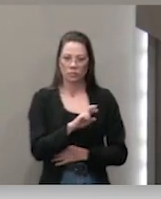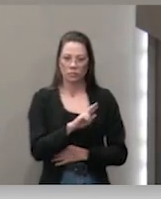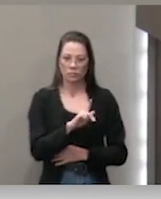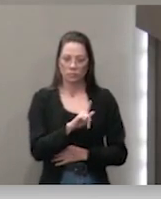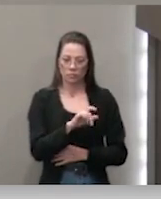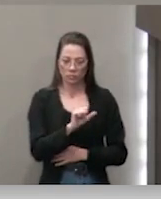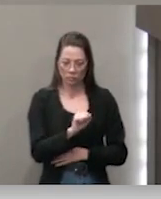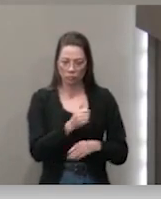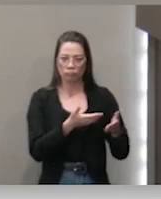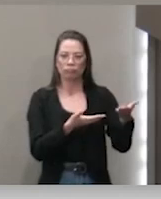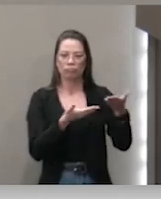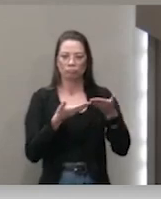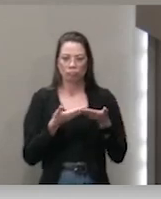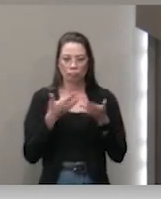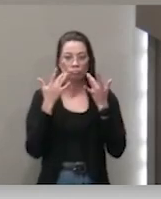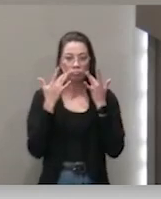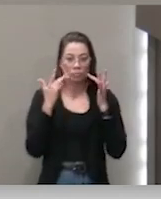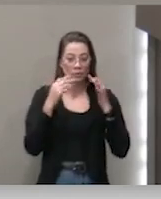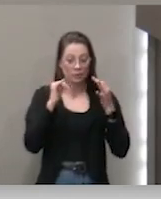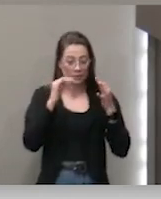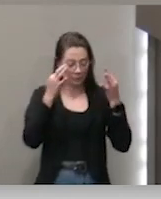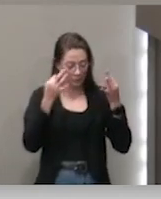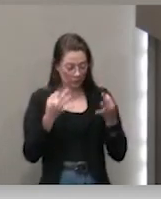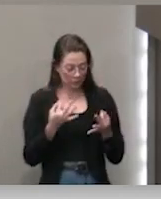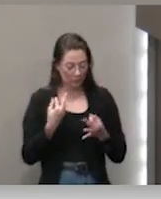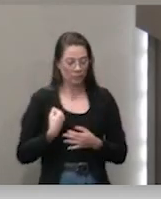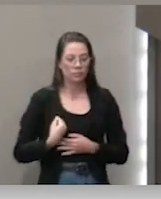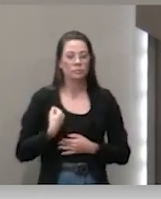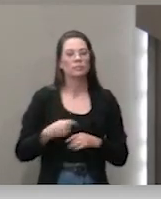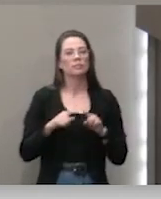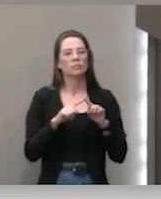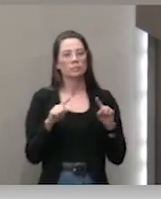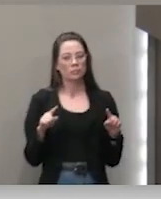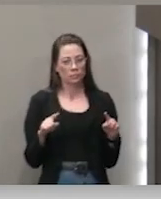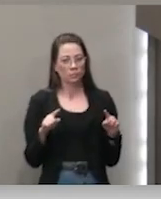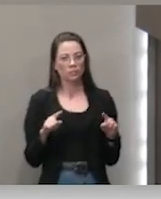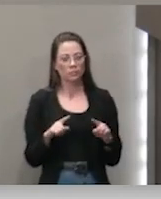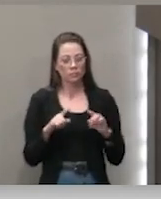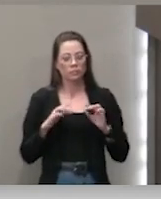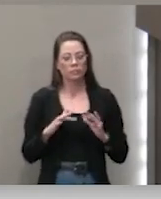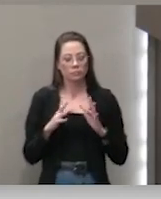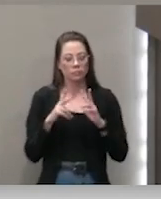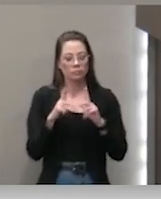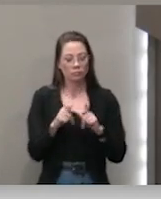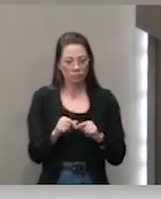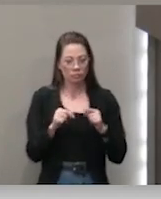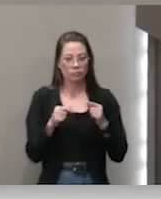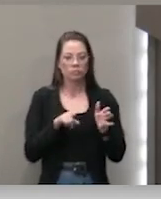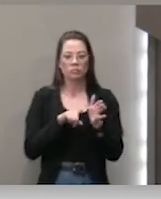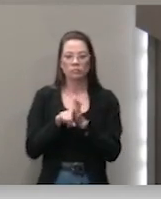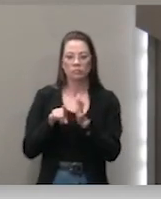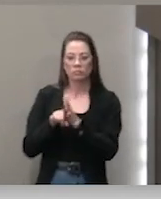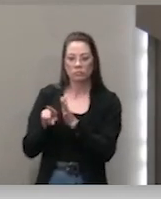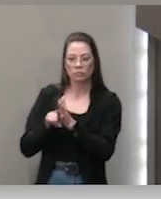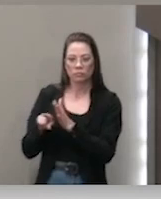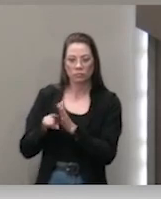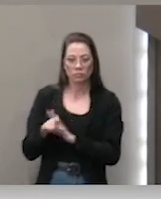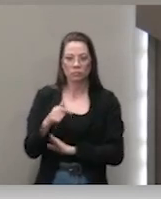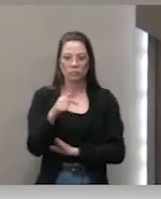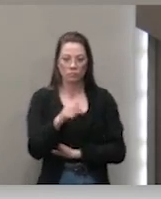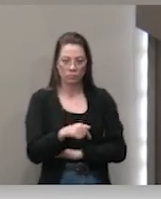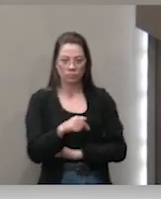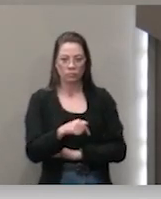foram convidados, não sabemos se estarão presencialmente, mas todos os questionamentos que forem feitos